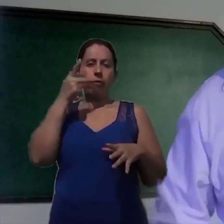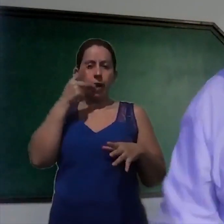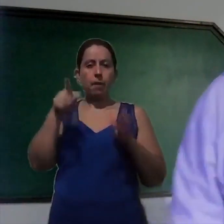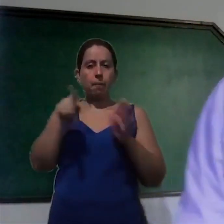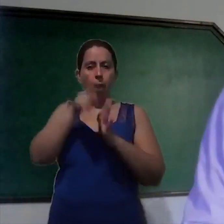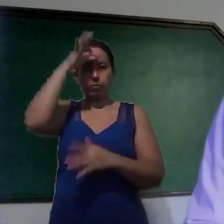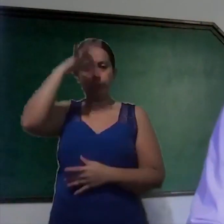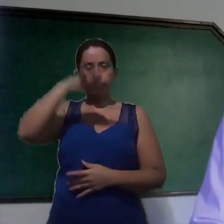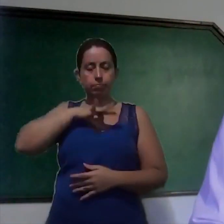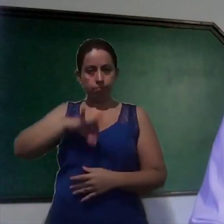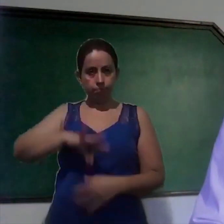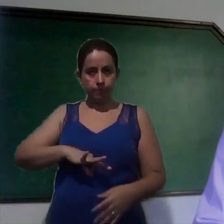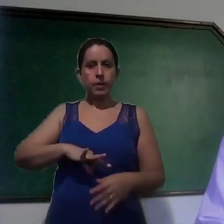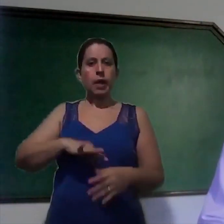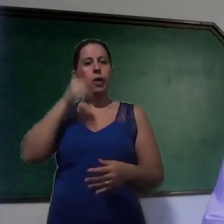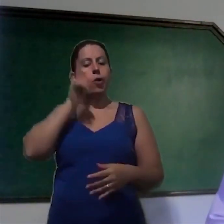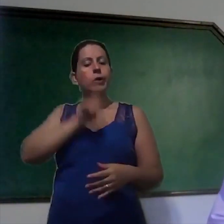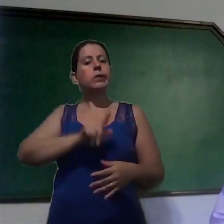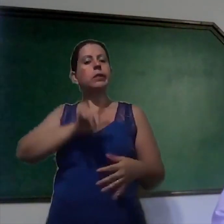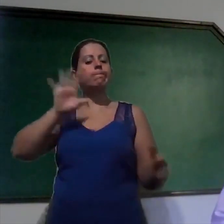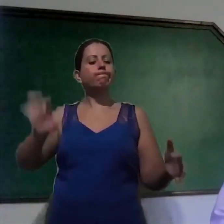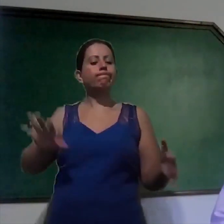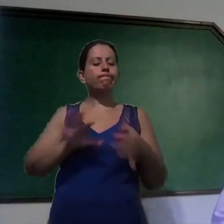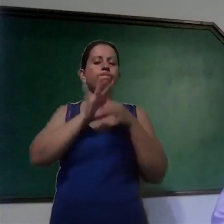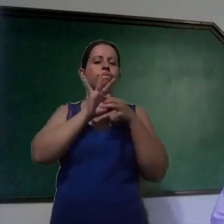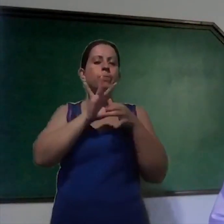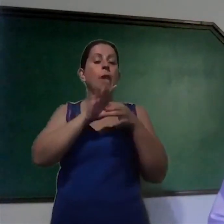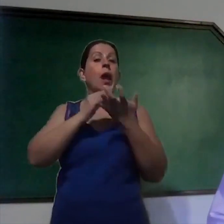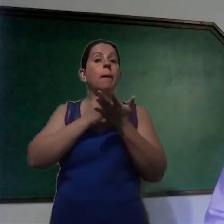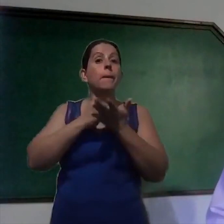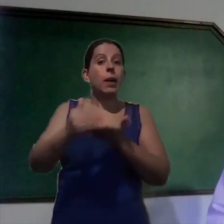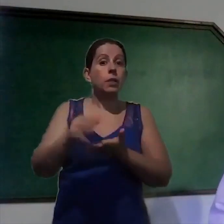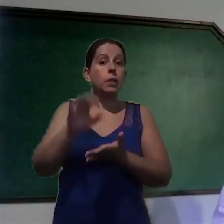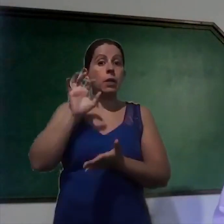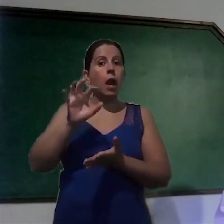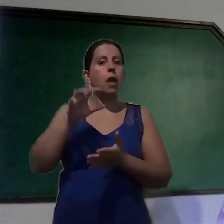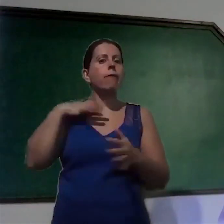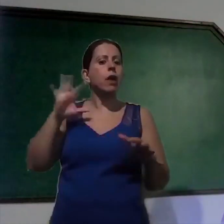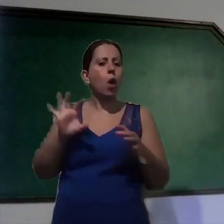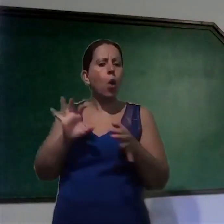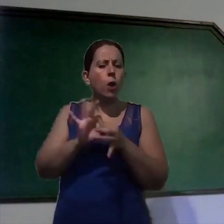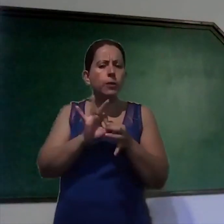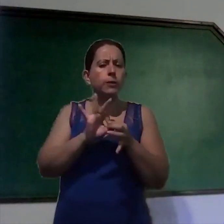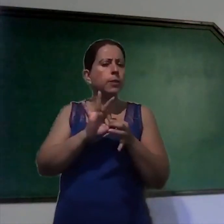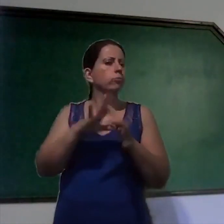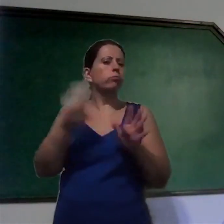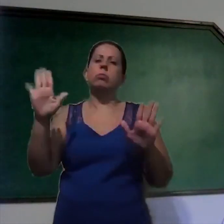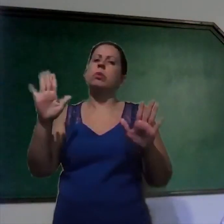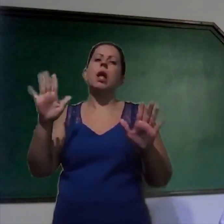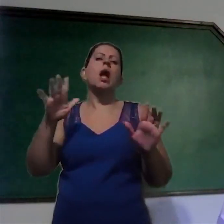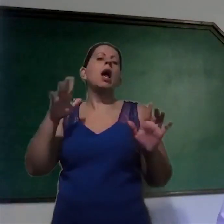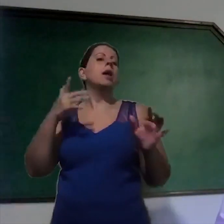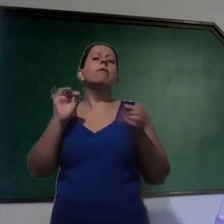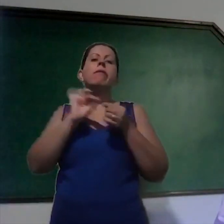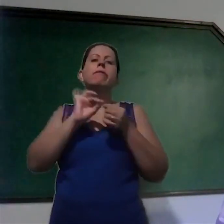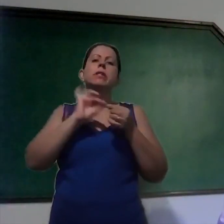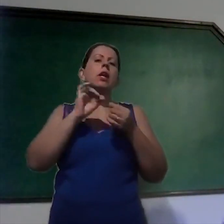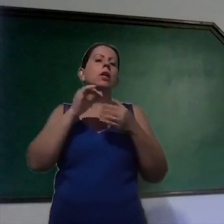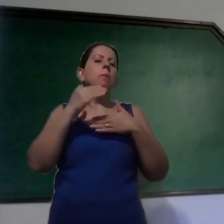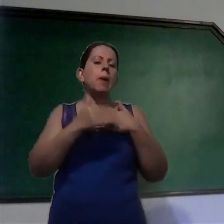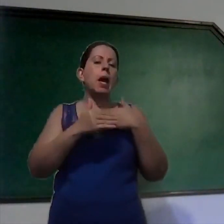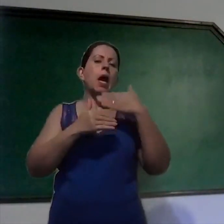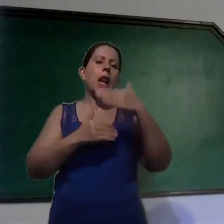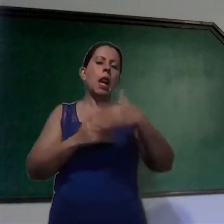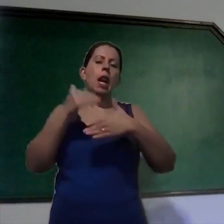chakras? Até ele conseguir se conectar. A partir daí, fez a conexão? Aí ele vai conectando cada vez